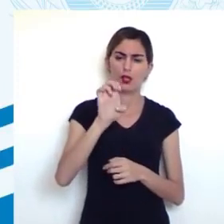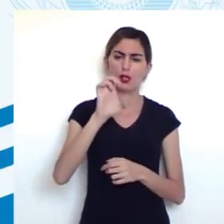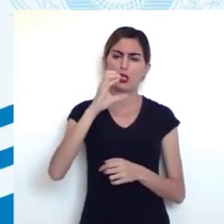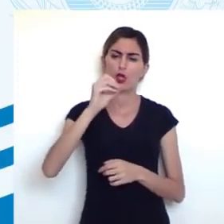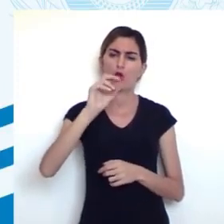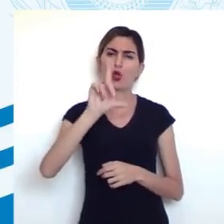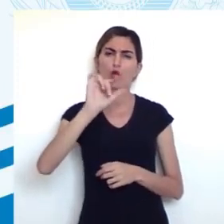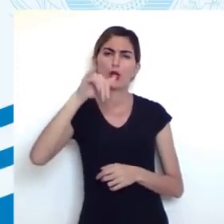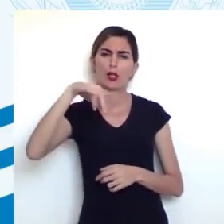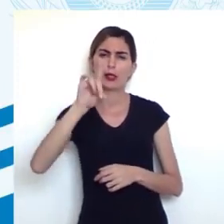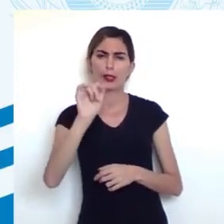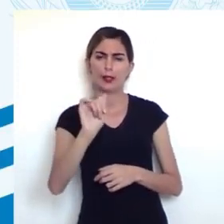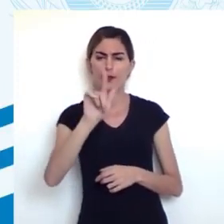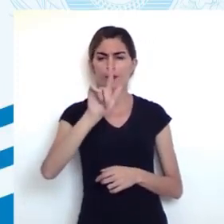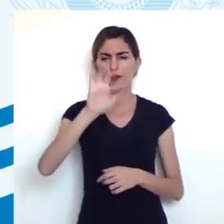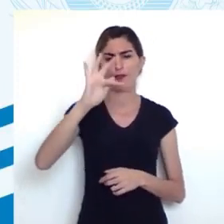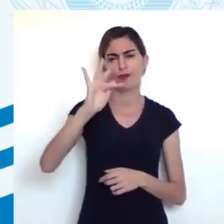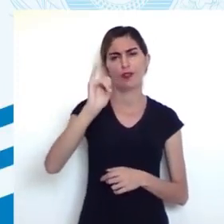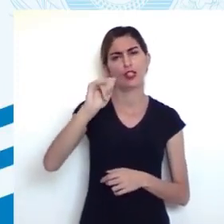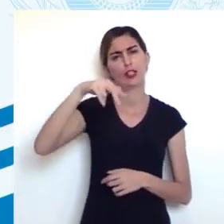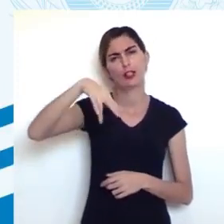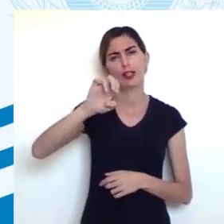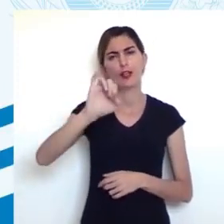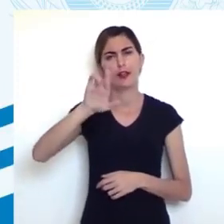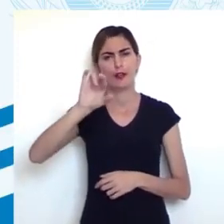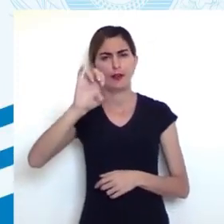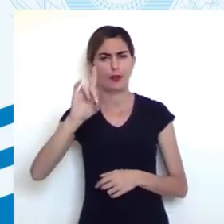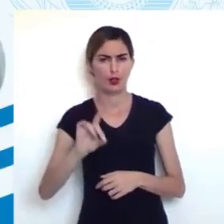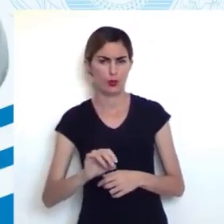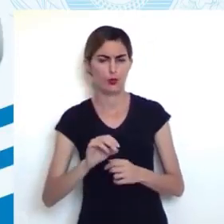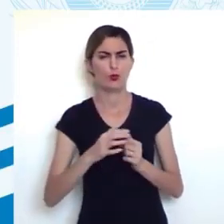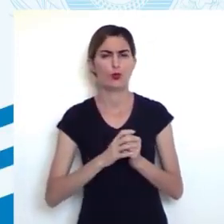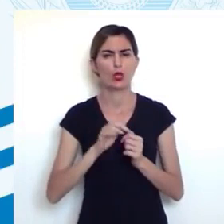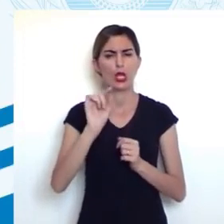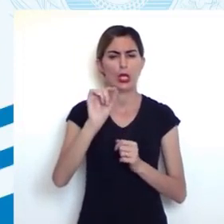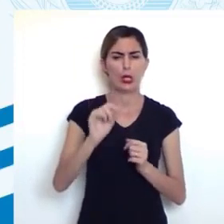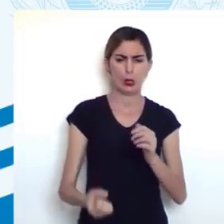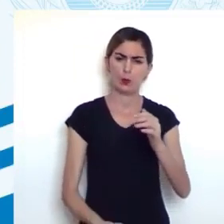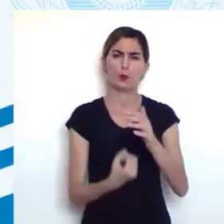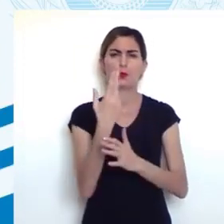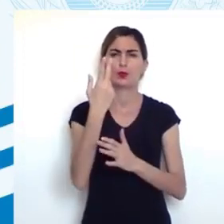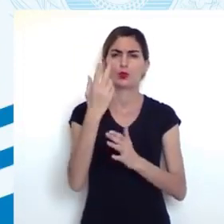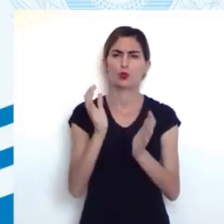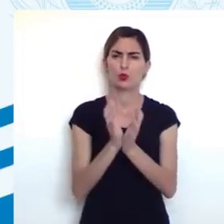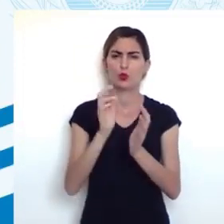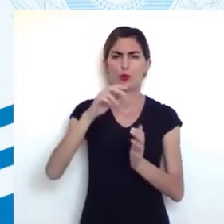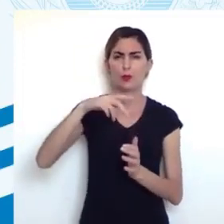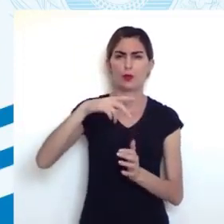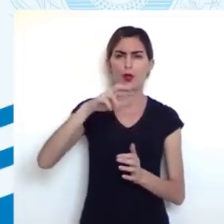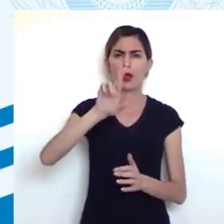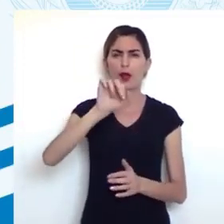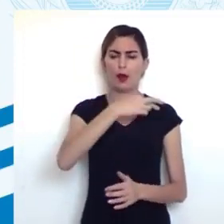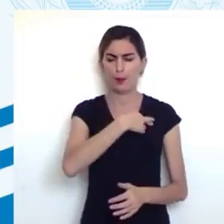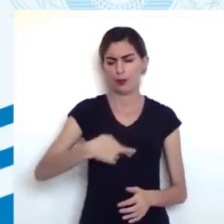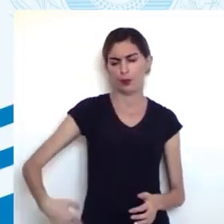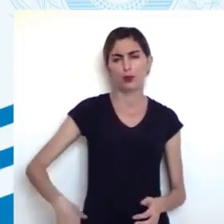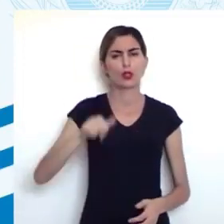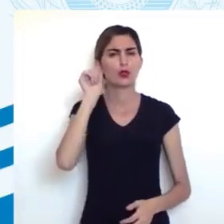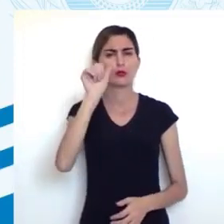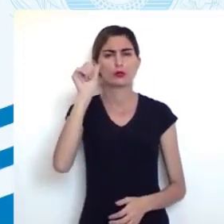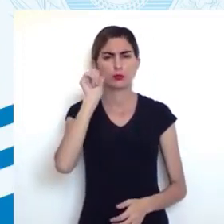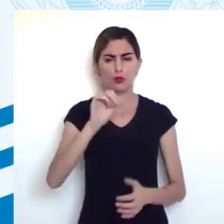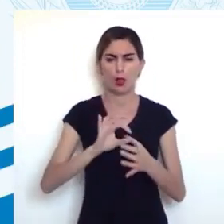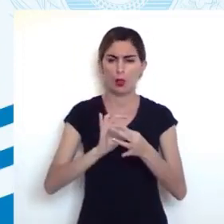Leolinda Figueiredo Daltro, que funda o Partido Republicano Feminino, e de